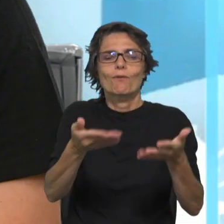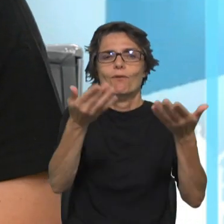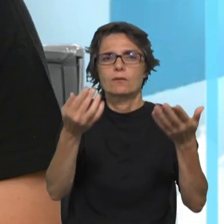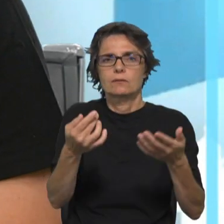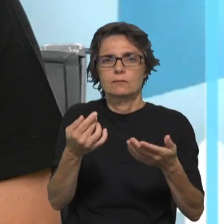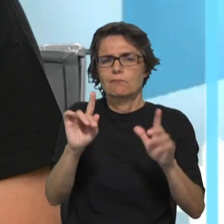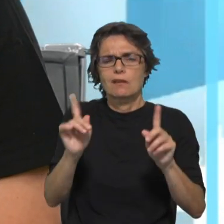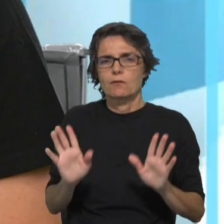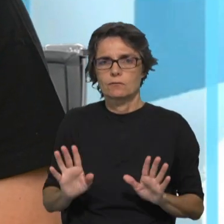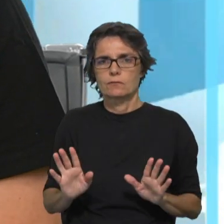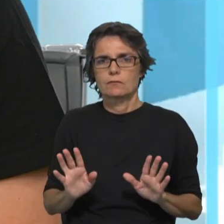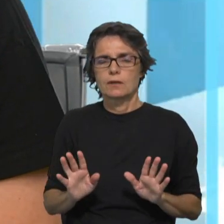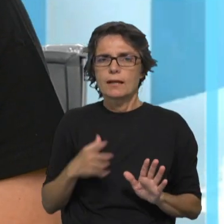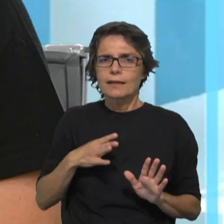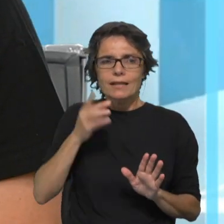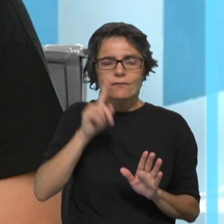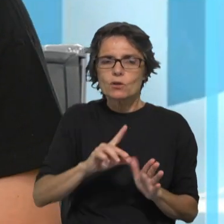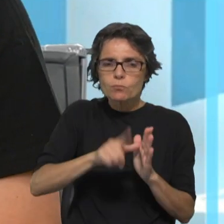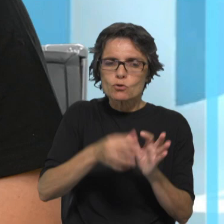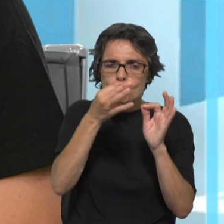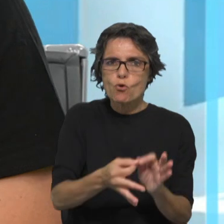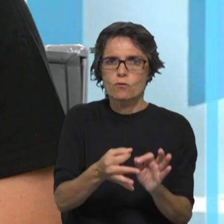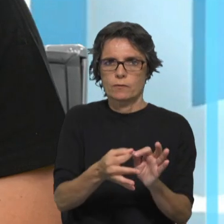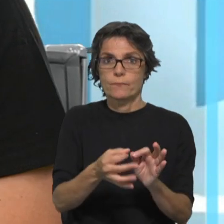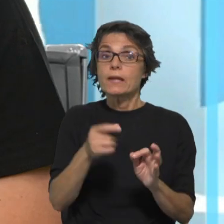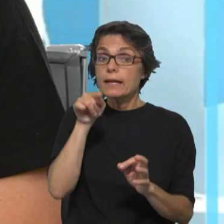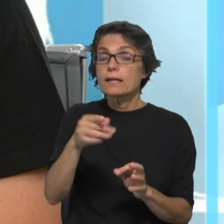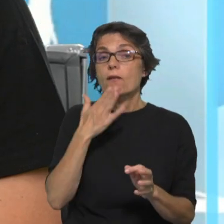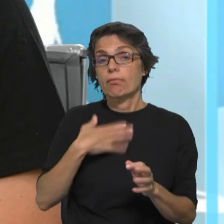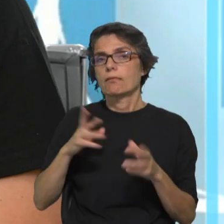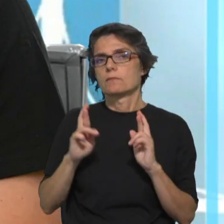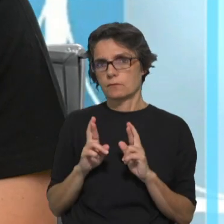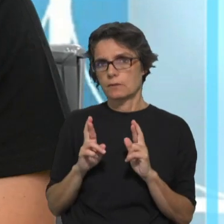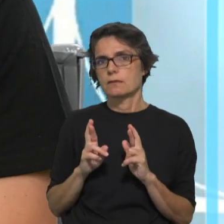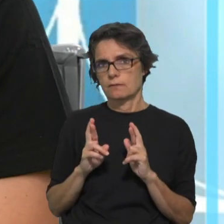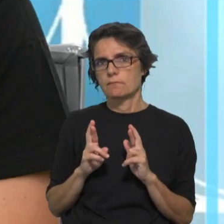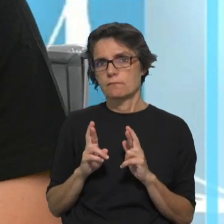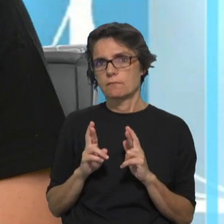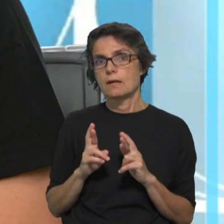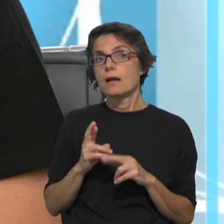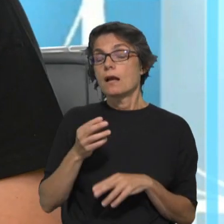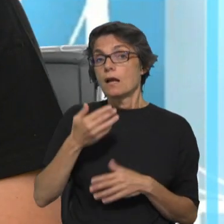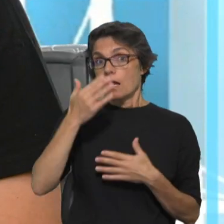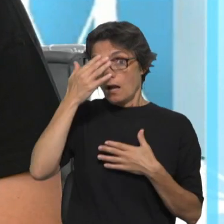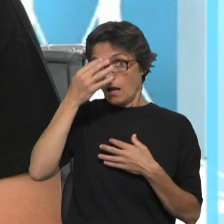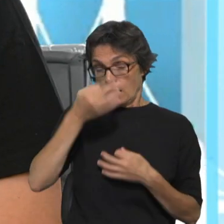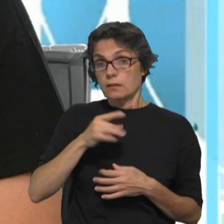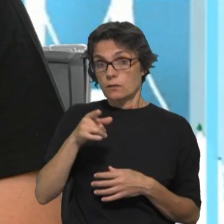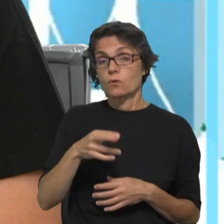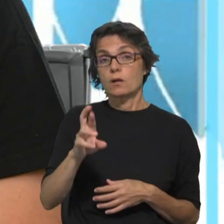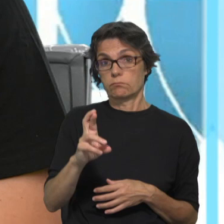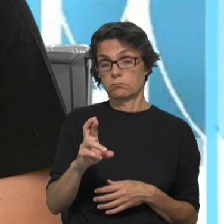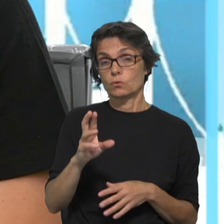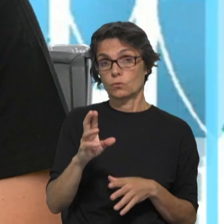não interessam tanto. E daí que eu tenho esperança e acredito que a Jornada Mundial da Juventude